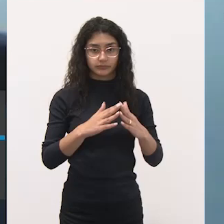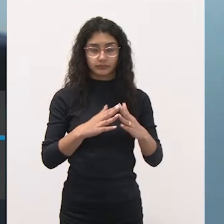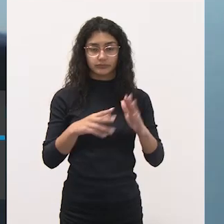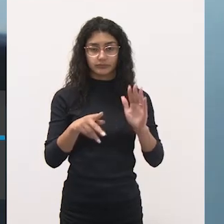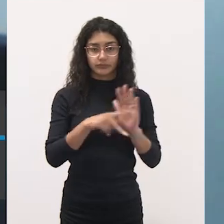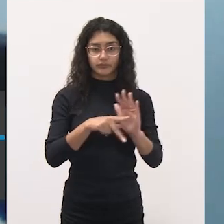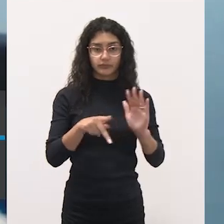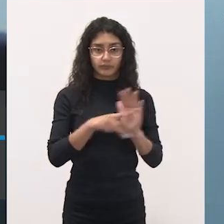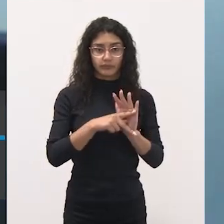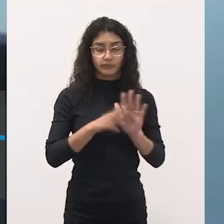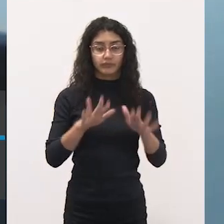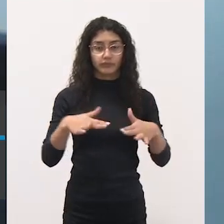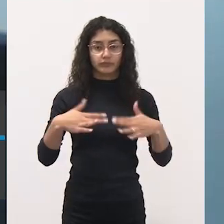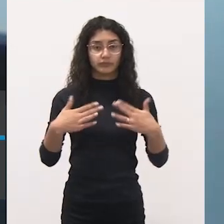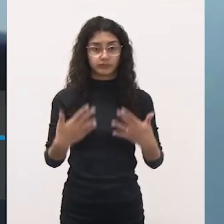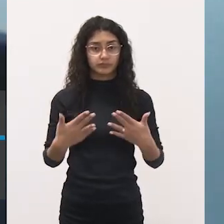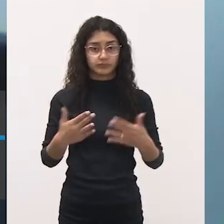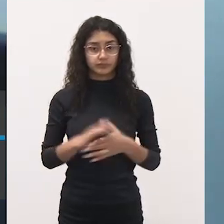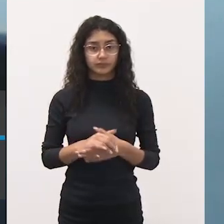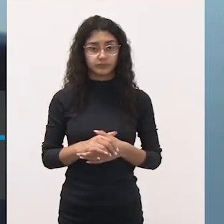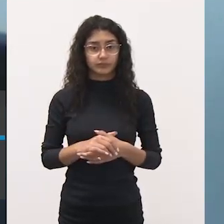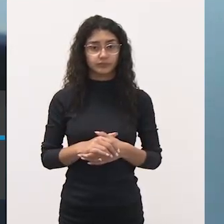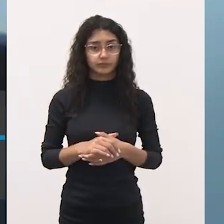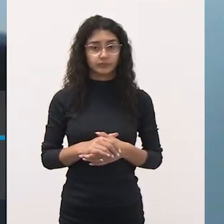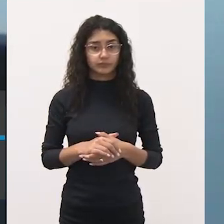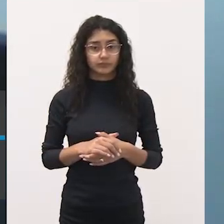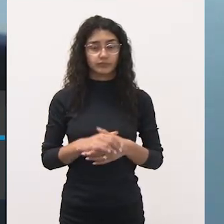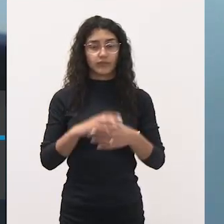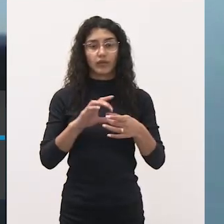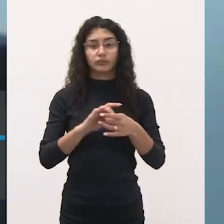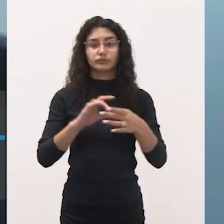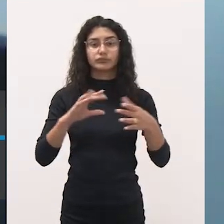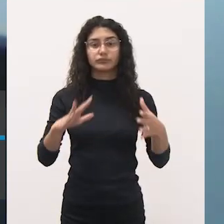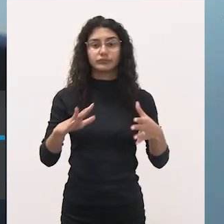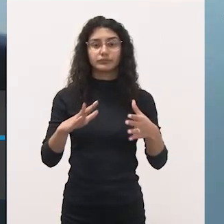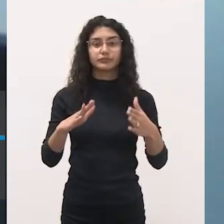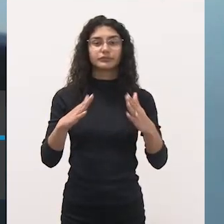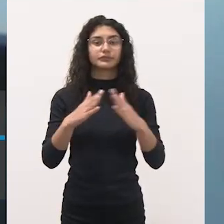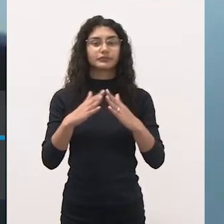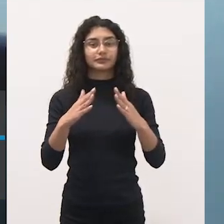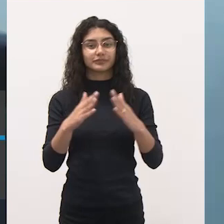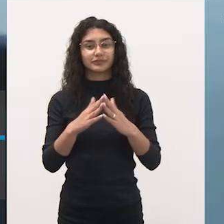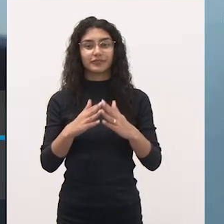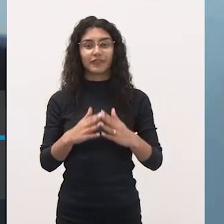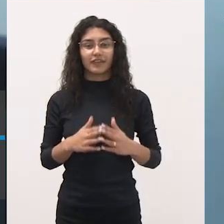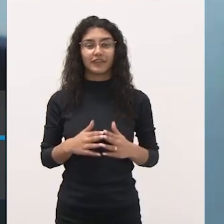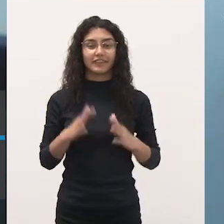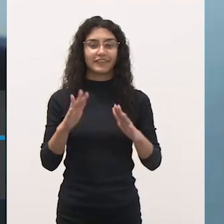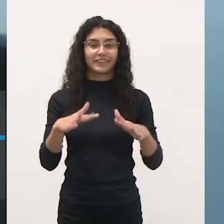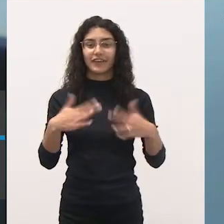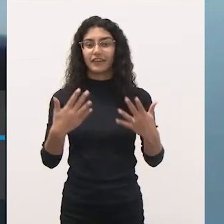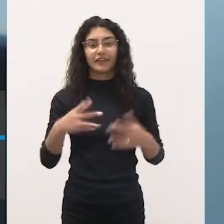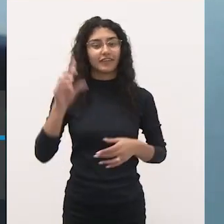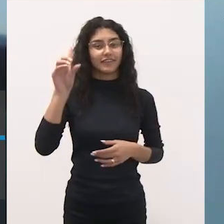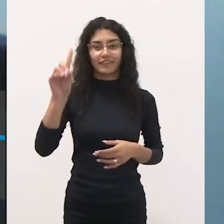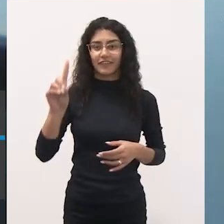a portadora você porta a bolsa, você larga ali naquele lugar. Então, pessoas com